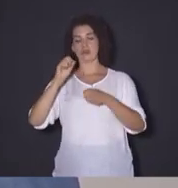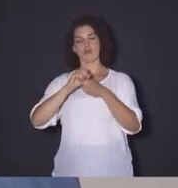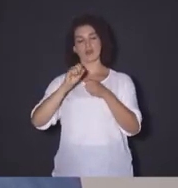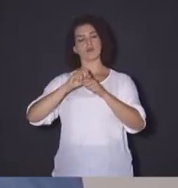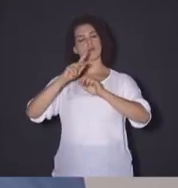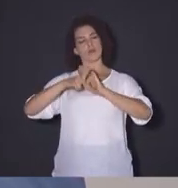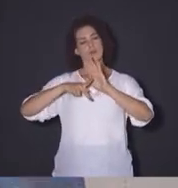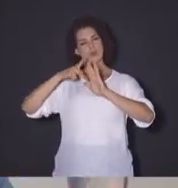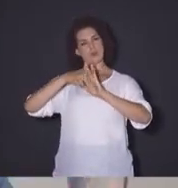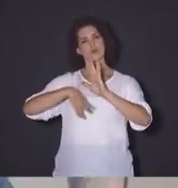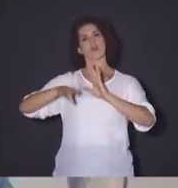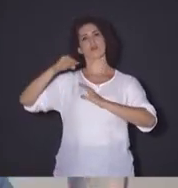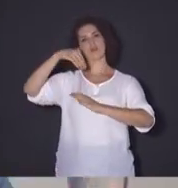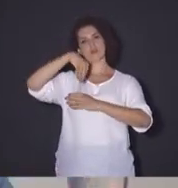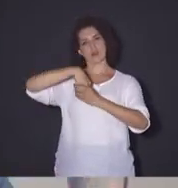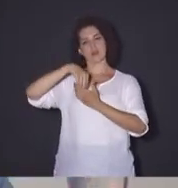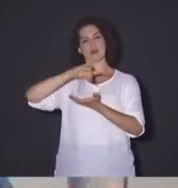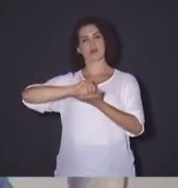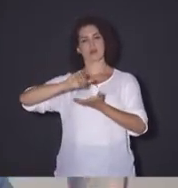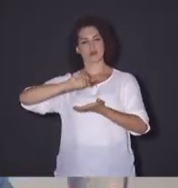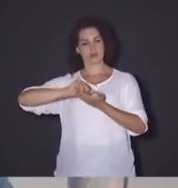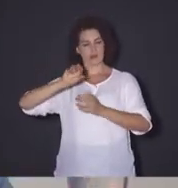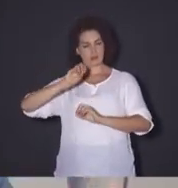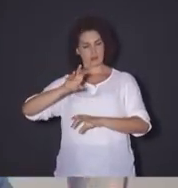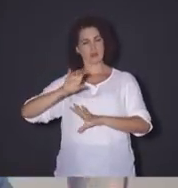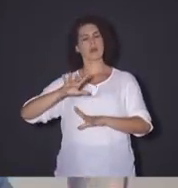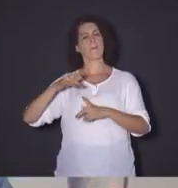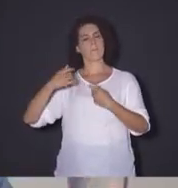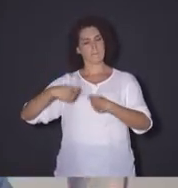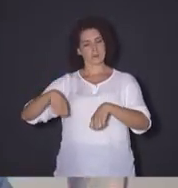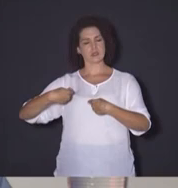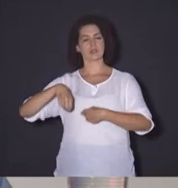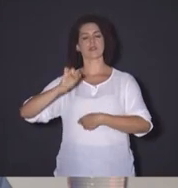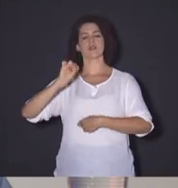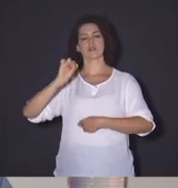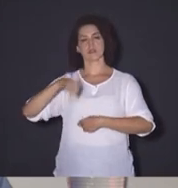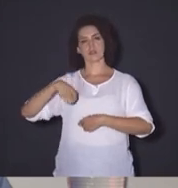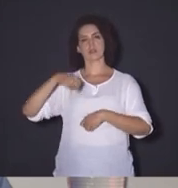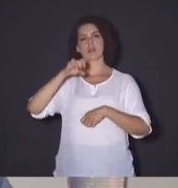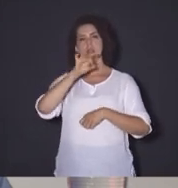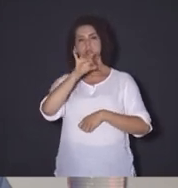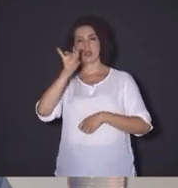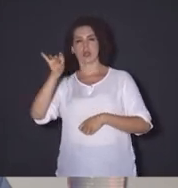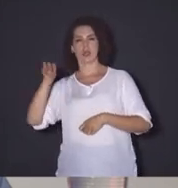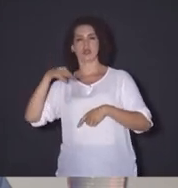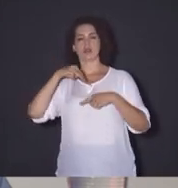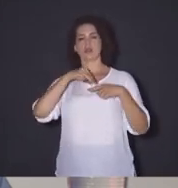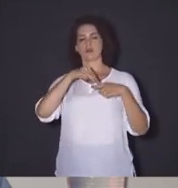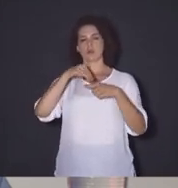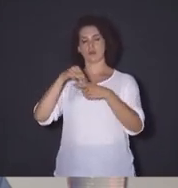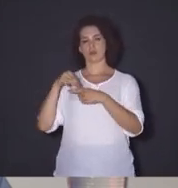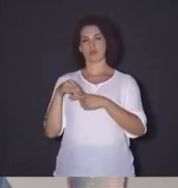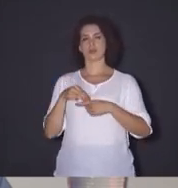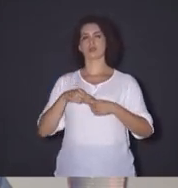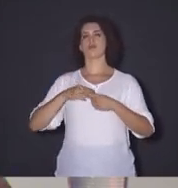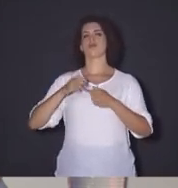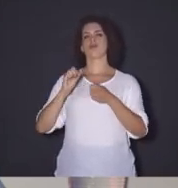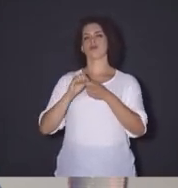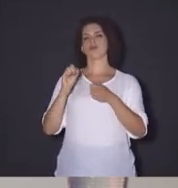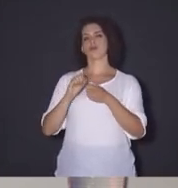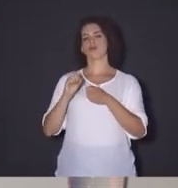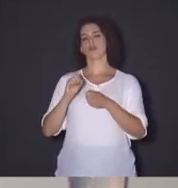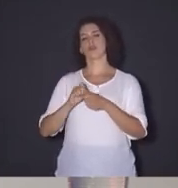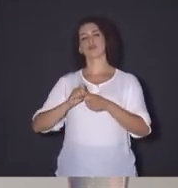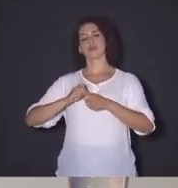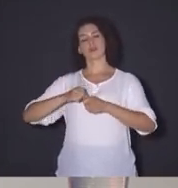é possível e é inclusive necessário que os municípios e os seus sistemas de ensino não se envolvam com a formação continuada até